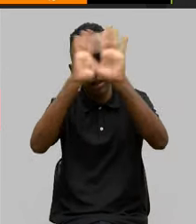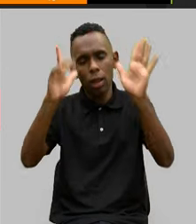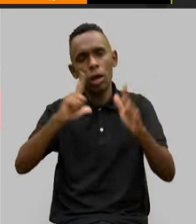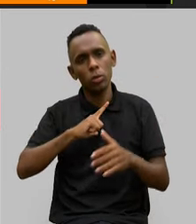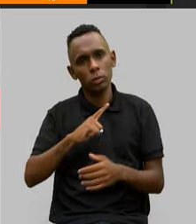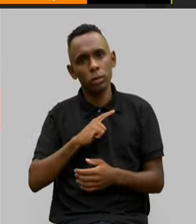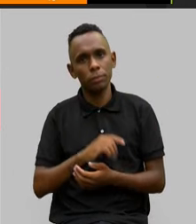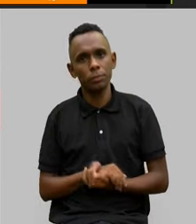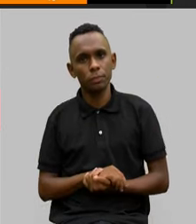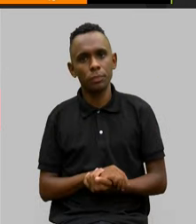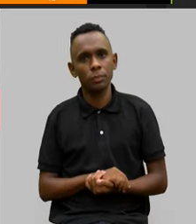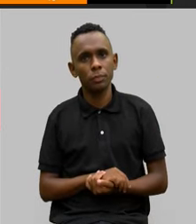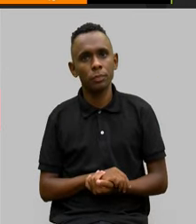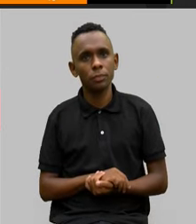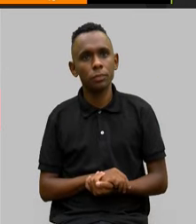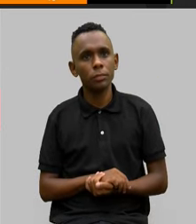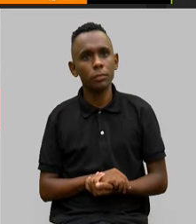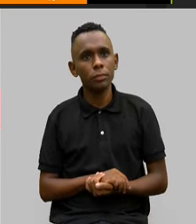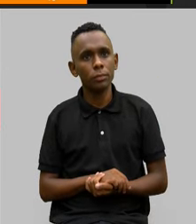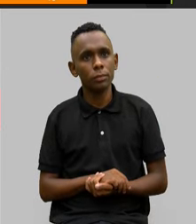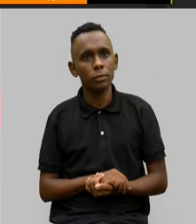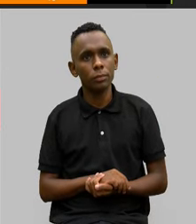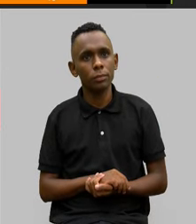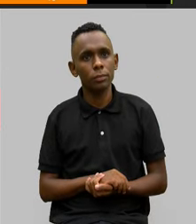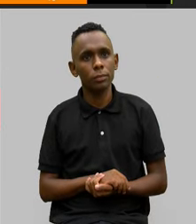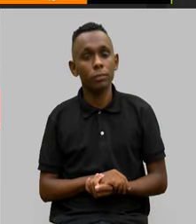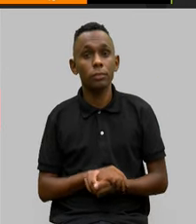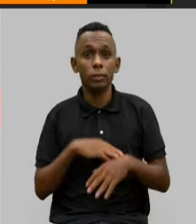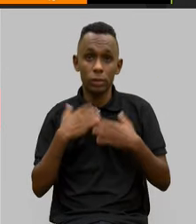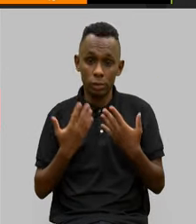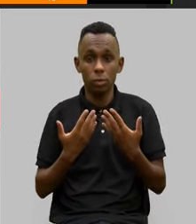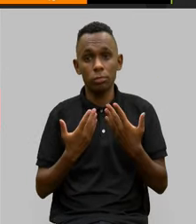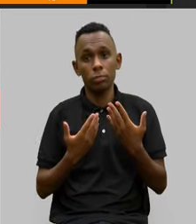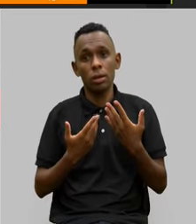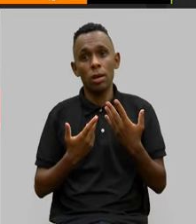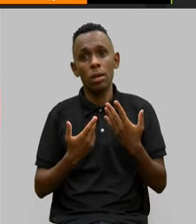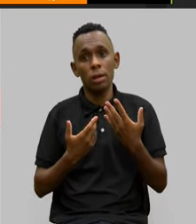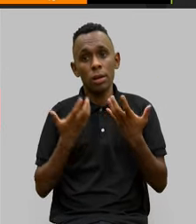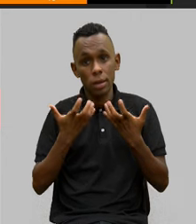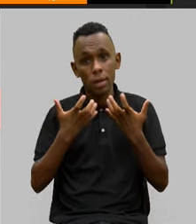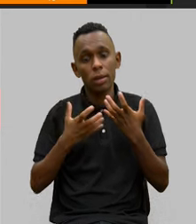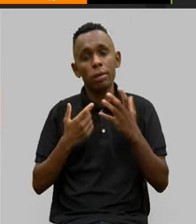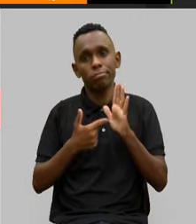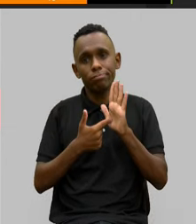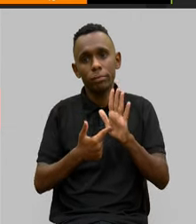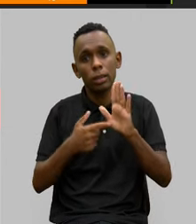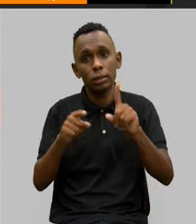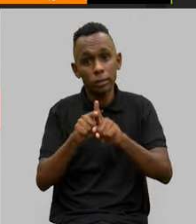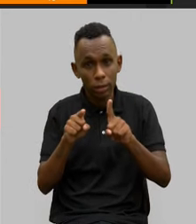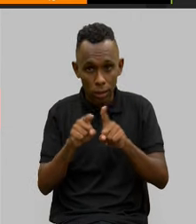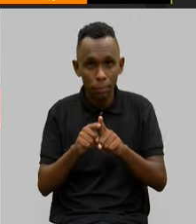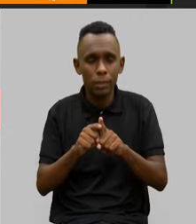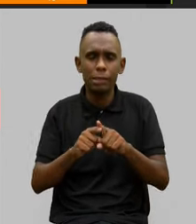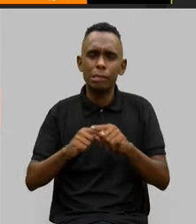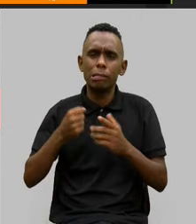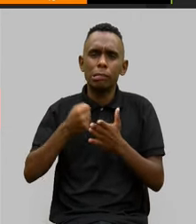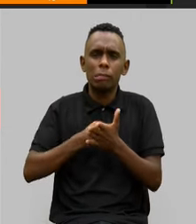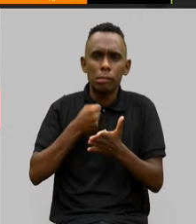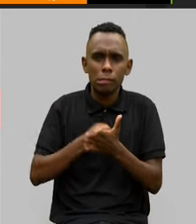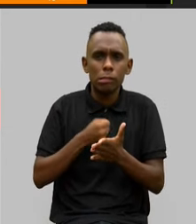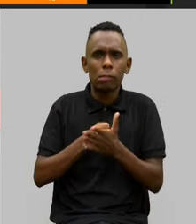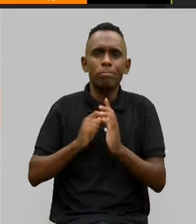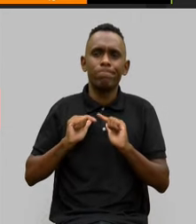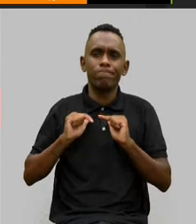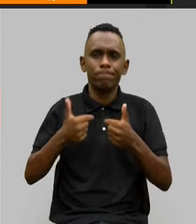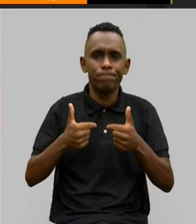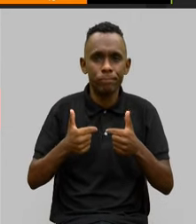isso e então né queria citar aqui eh que a gente enfim né com muita luta a gente conseguiu